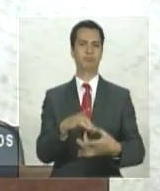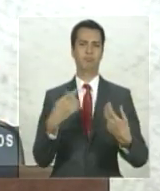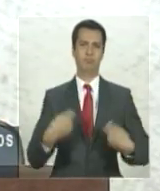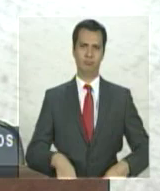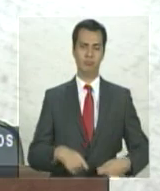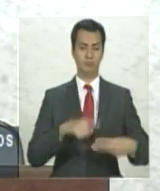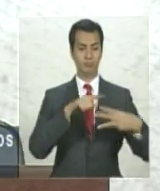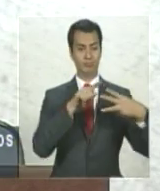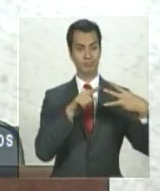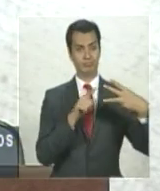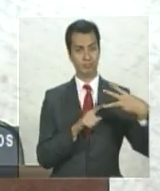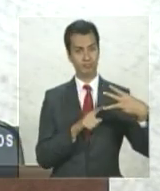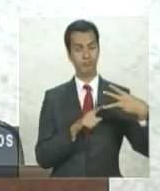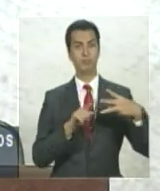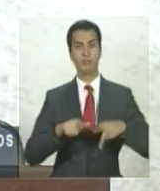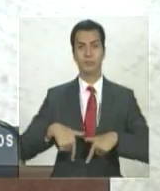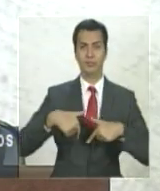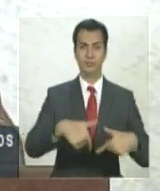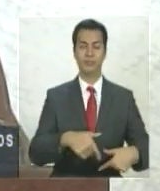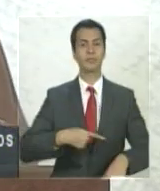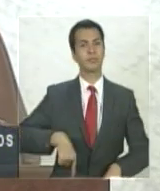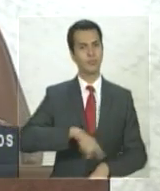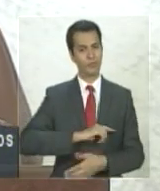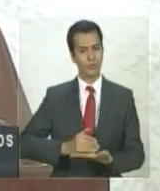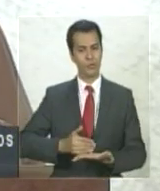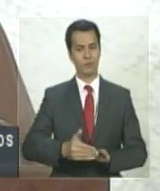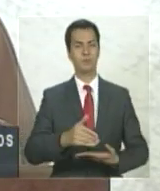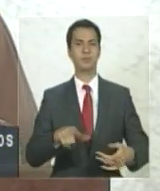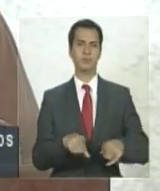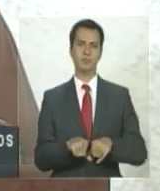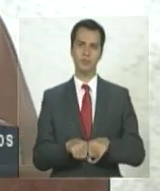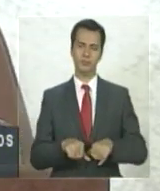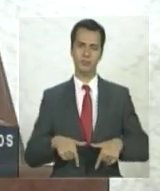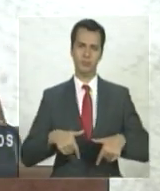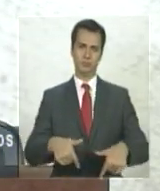Esses desafios nós começamos também a enfrentar.